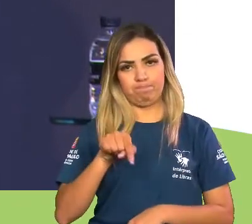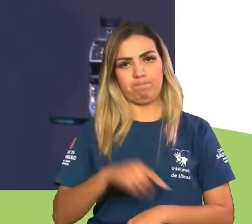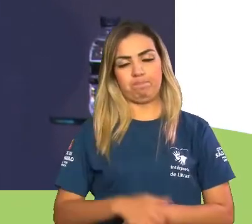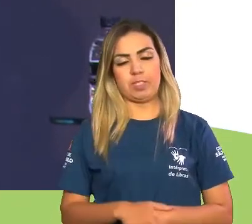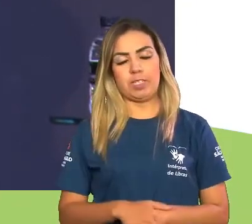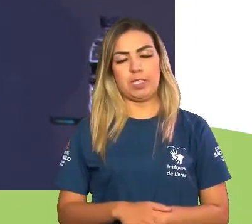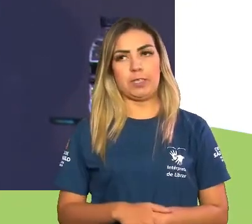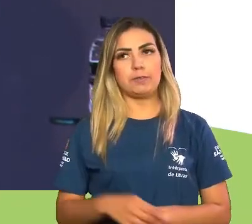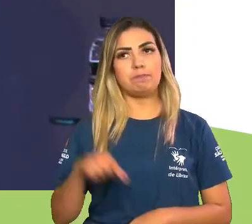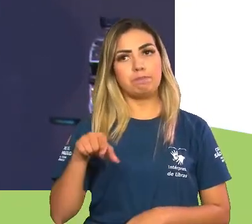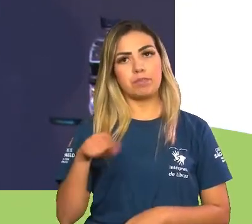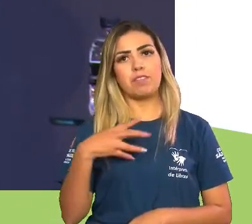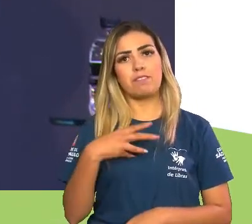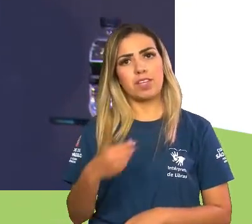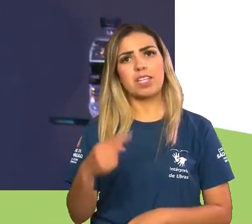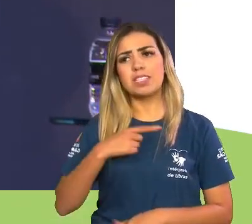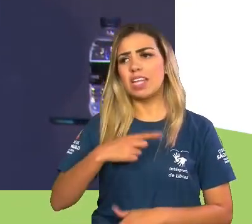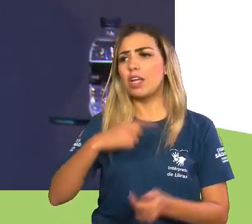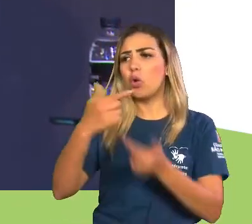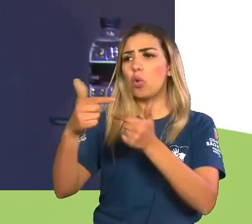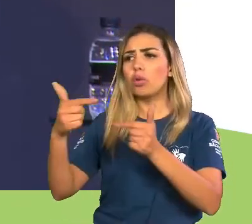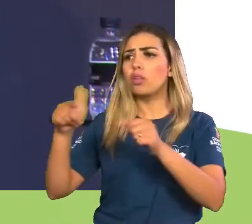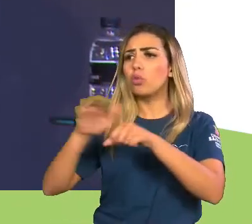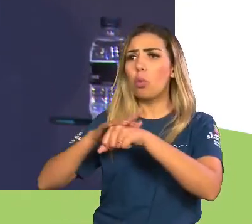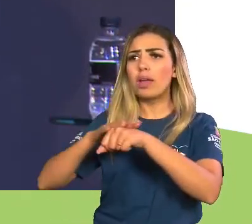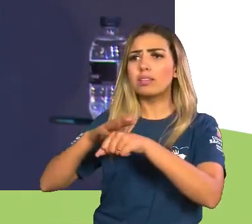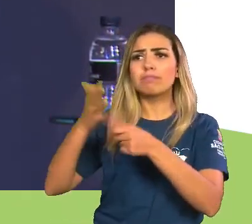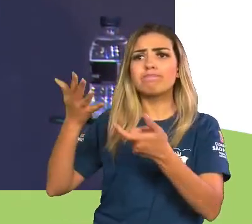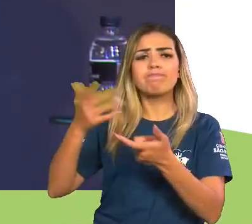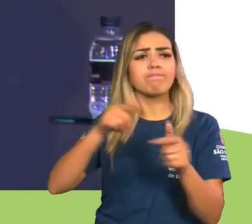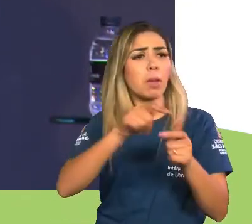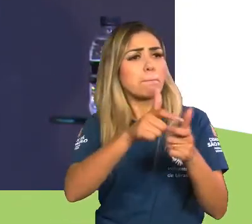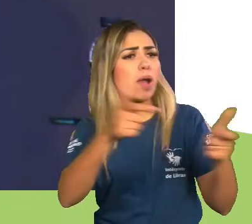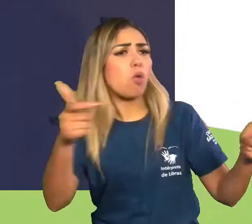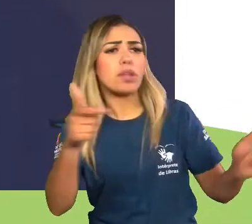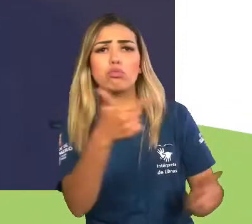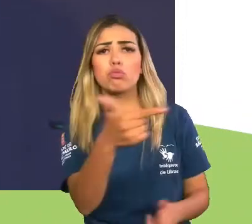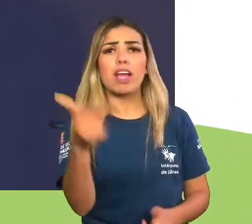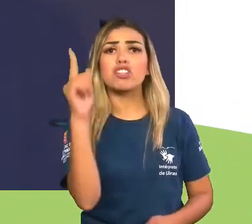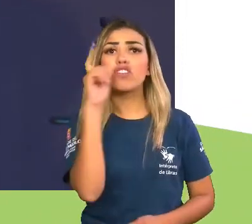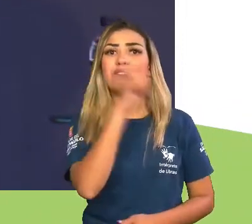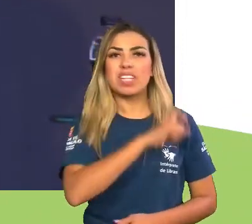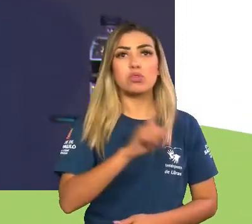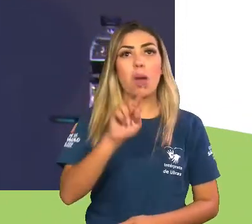como muitas doenças raras, ela é muito importante da gente falar, porque